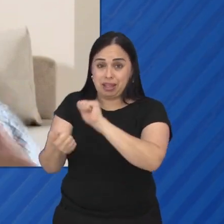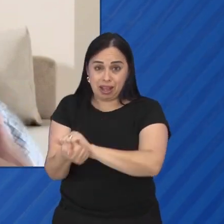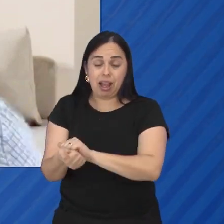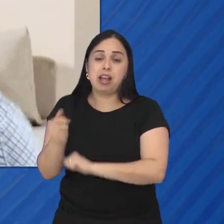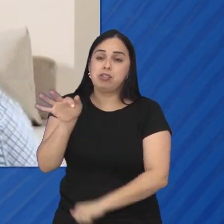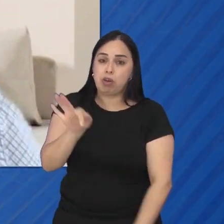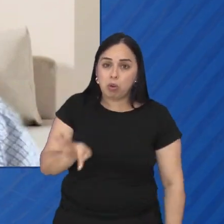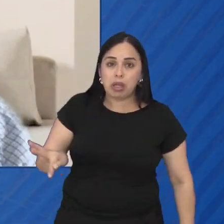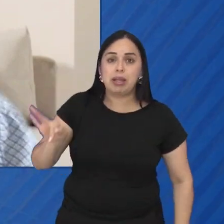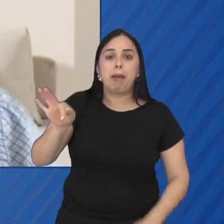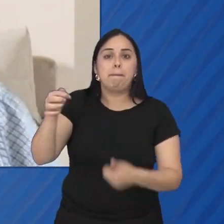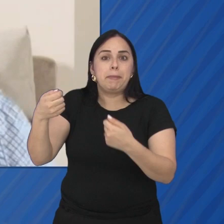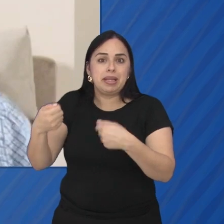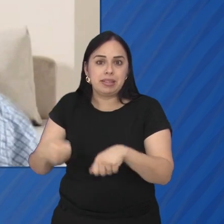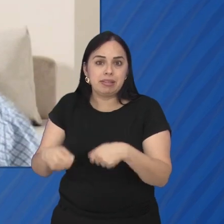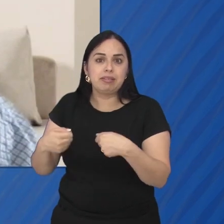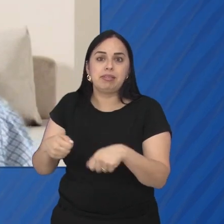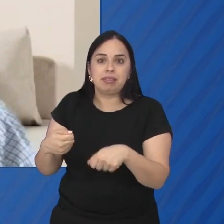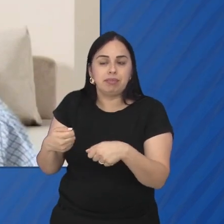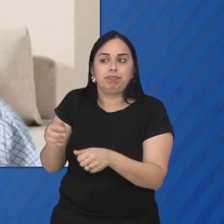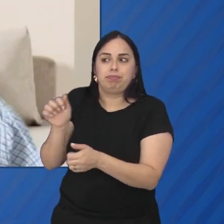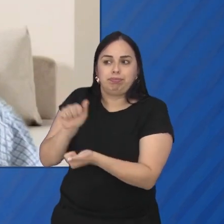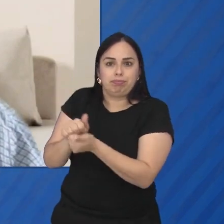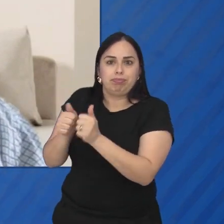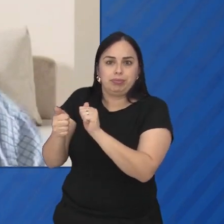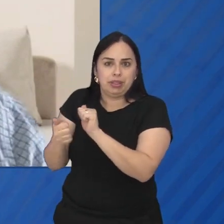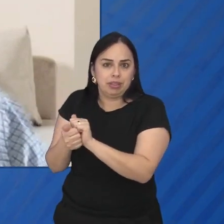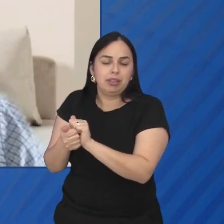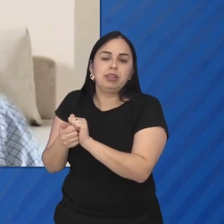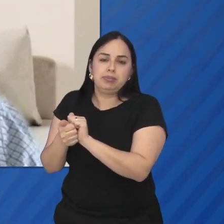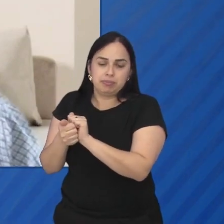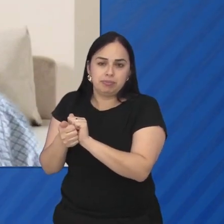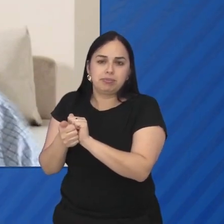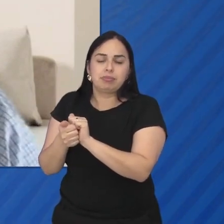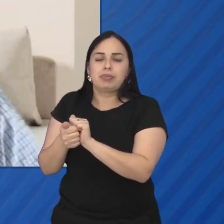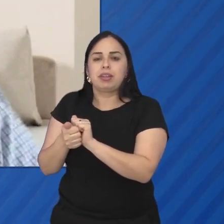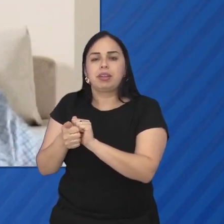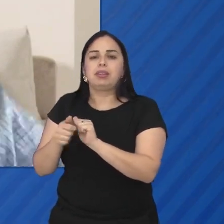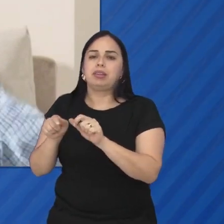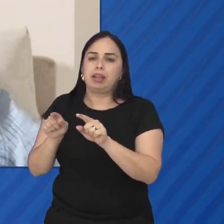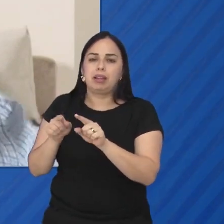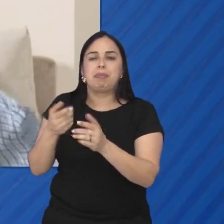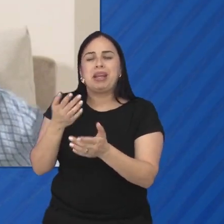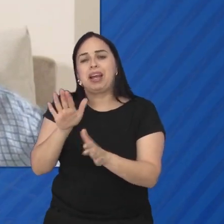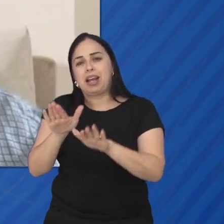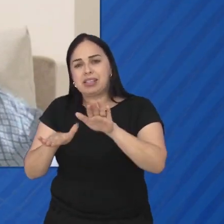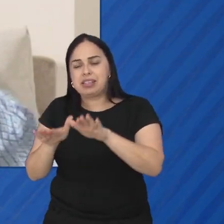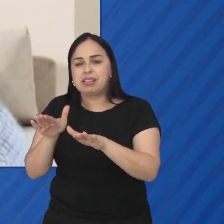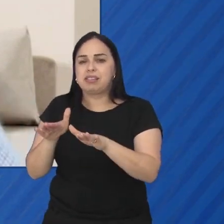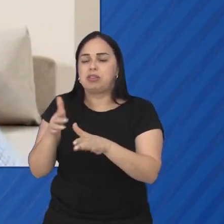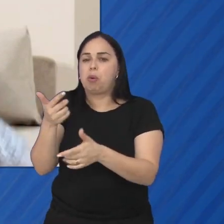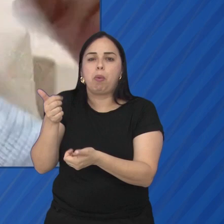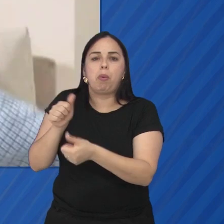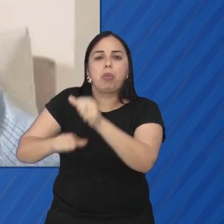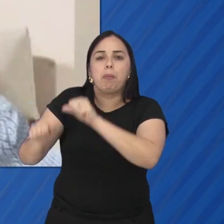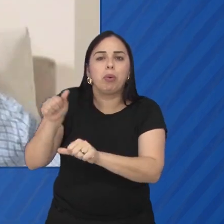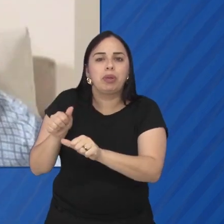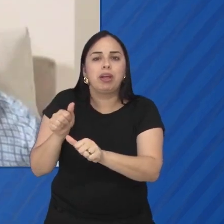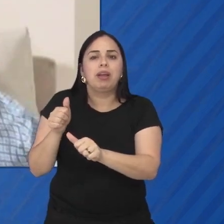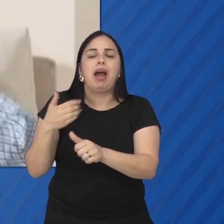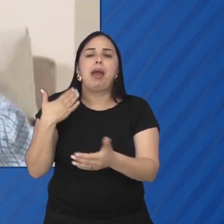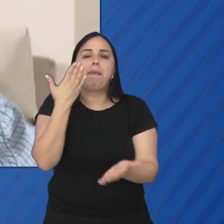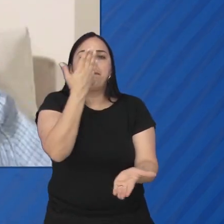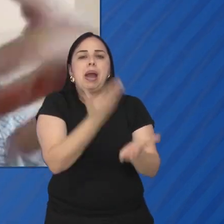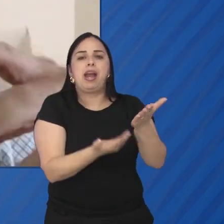As faculdades também não ficam de mãos atadas, isso é fato. Consequentemente, ela perde alunos, porque o aluno,